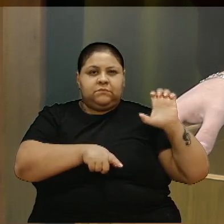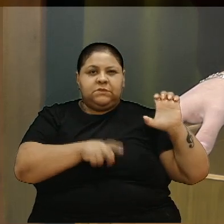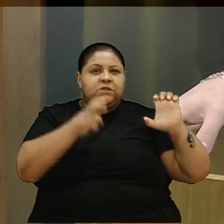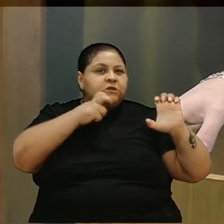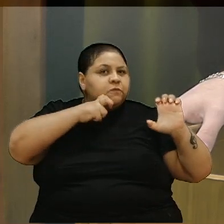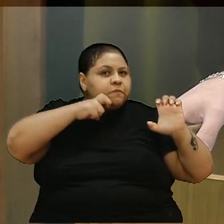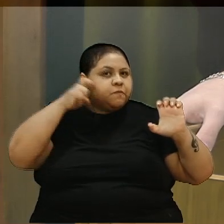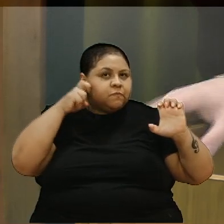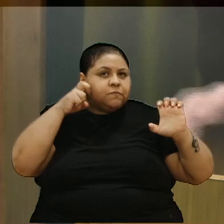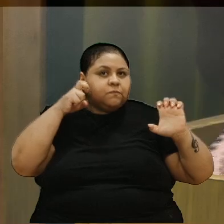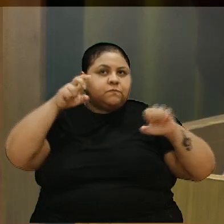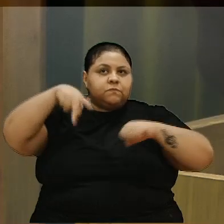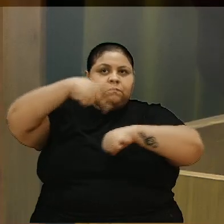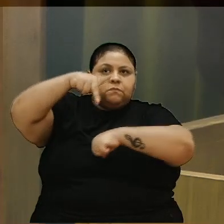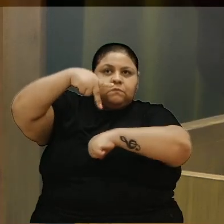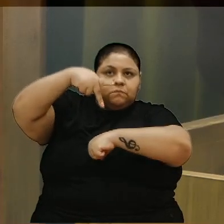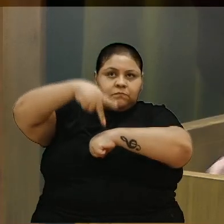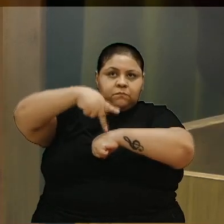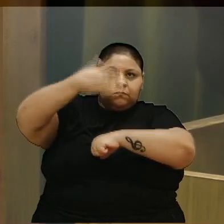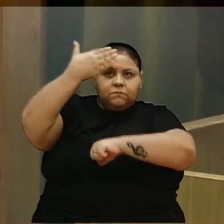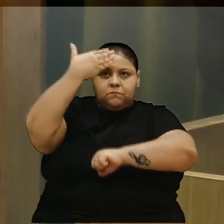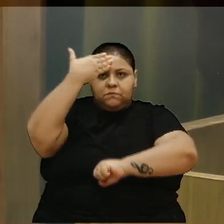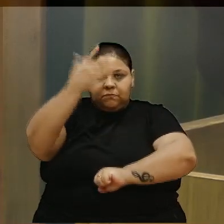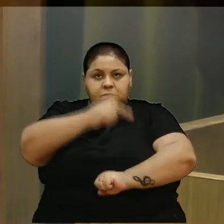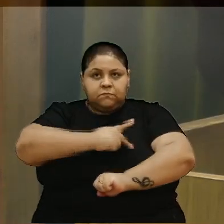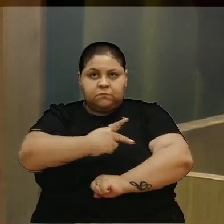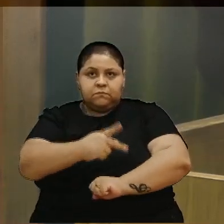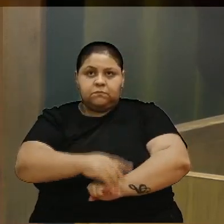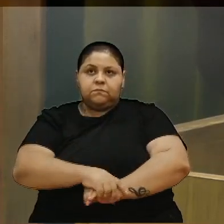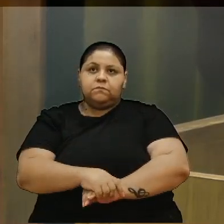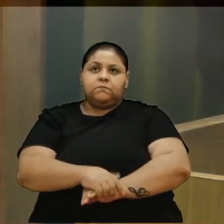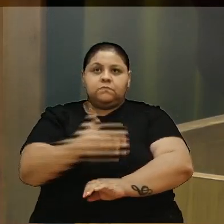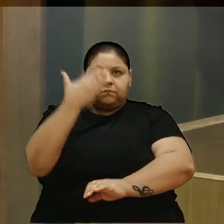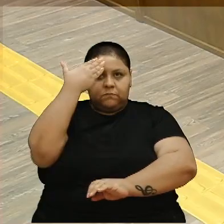vergonhosa do nosso país. Obrigado, presidente. Obrigada, vereador Bortolatti.